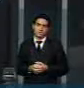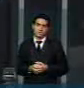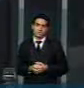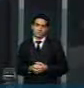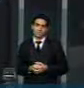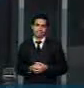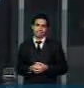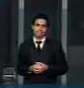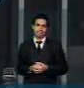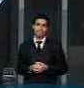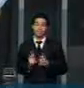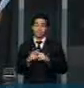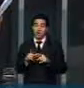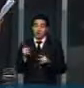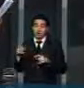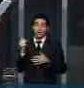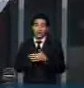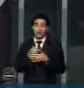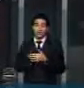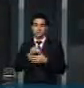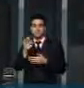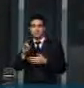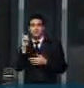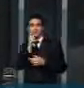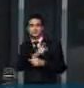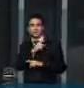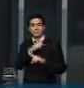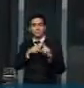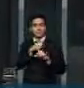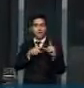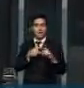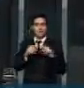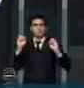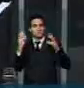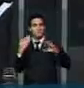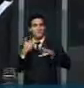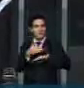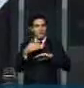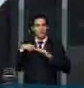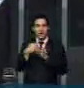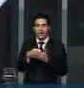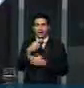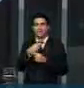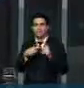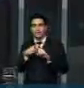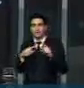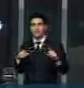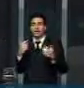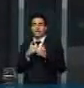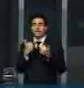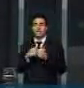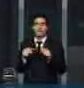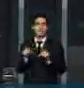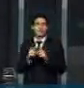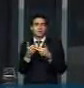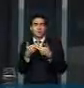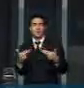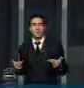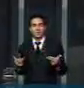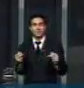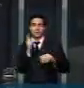Mas eles lutam apenas por meia entrada em shows, cinemas e teatros e também para garantir meio passe livre em transporte público de grandes